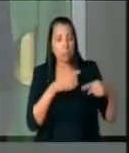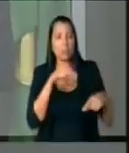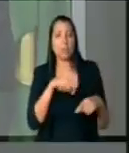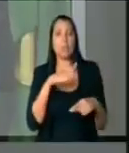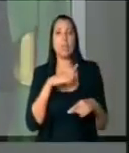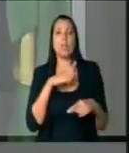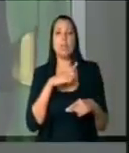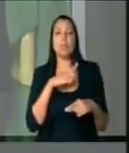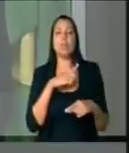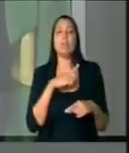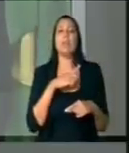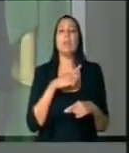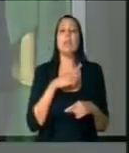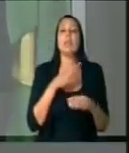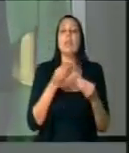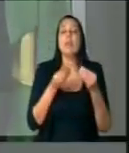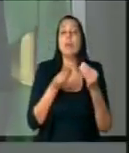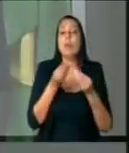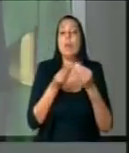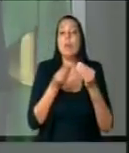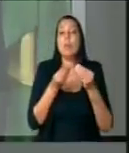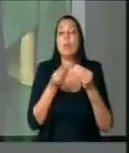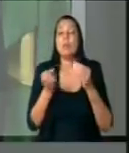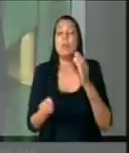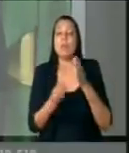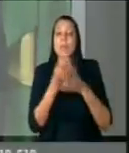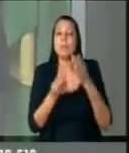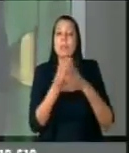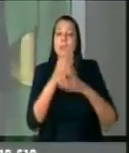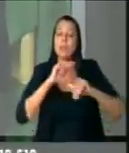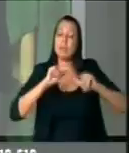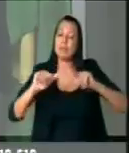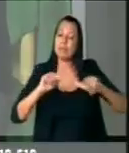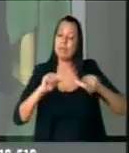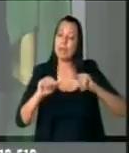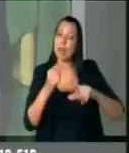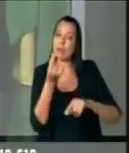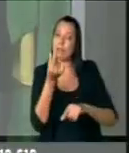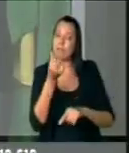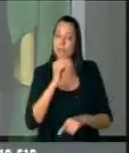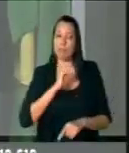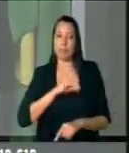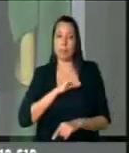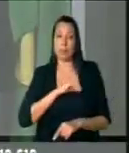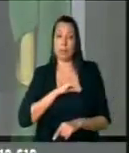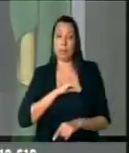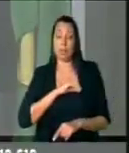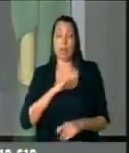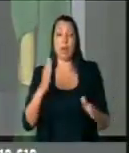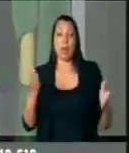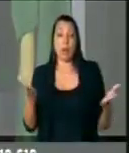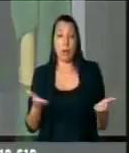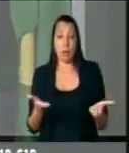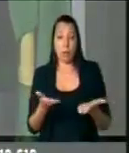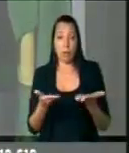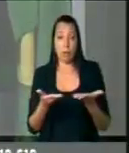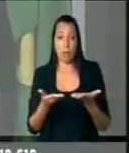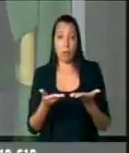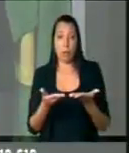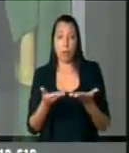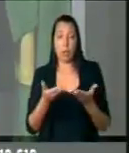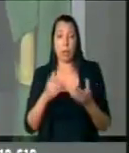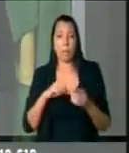medida é uma forma de gerar empregos e renda. Nesse momento da